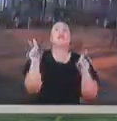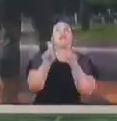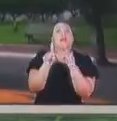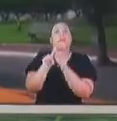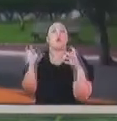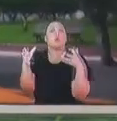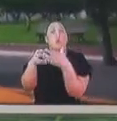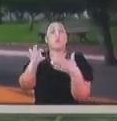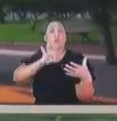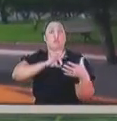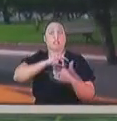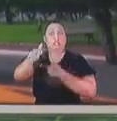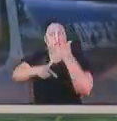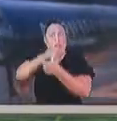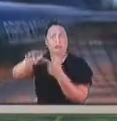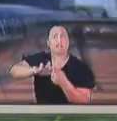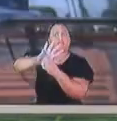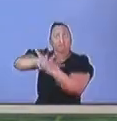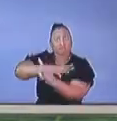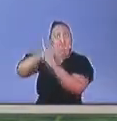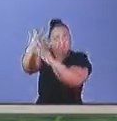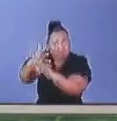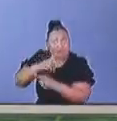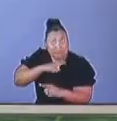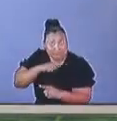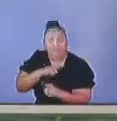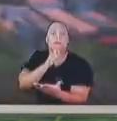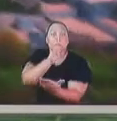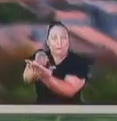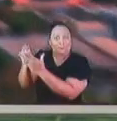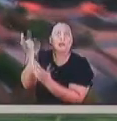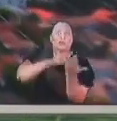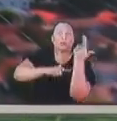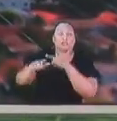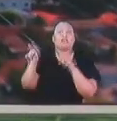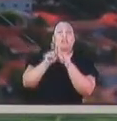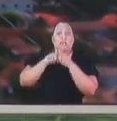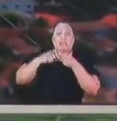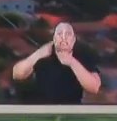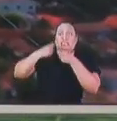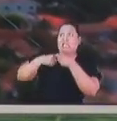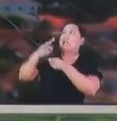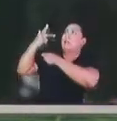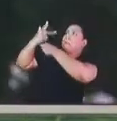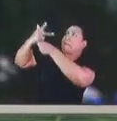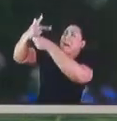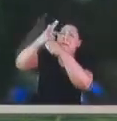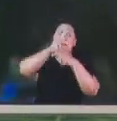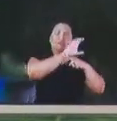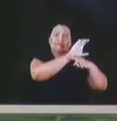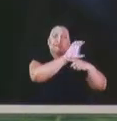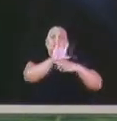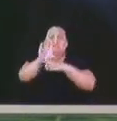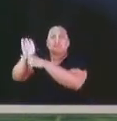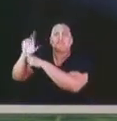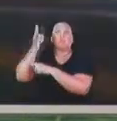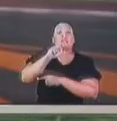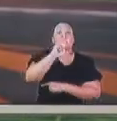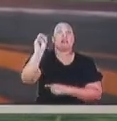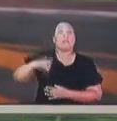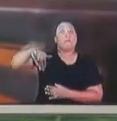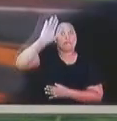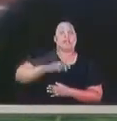folga, reforçando o policiamento ostensivo e entregou para a Polícia Civil a delegacia mais moderna de Mato Grosso.